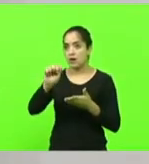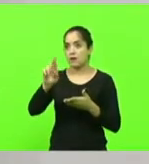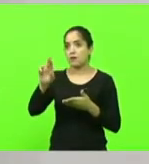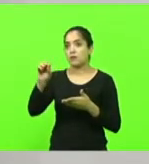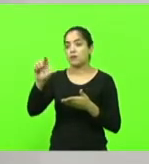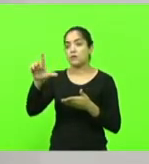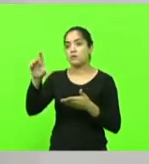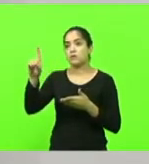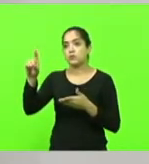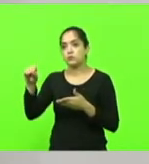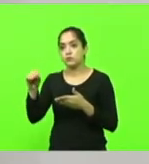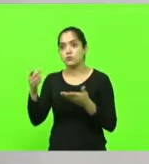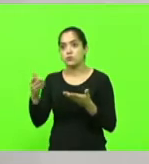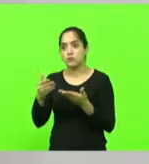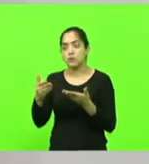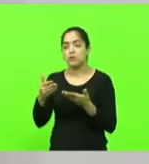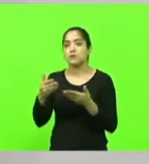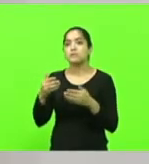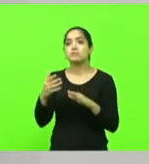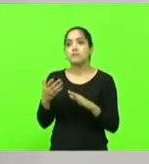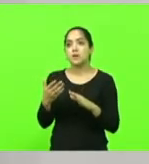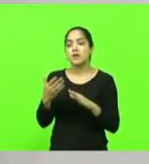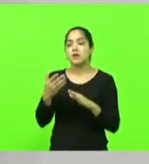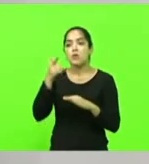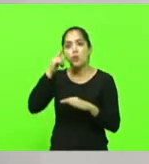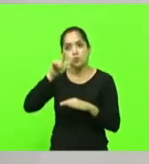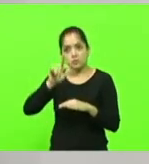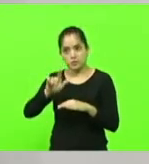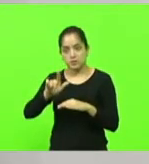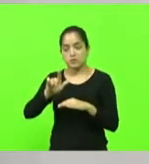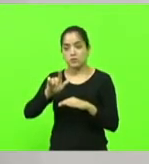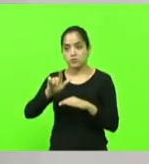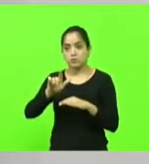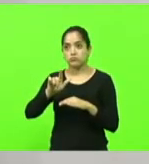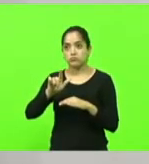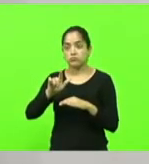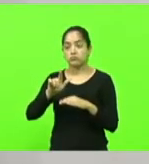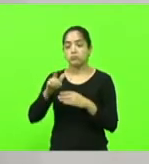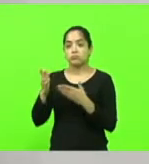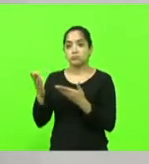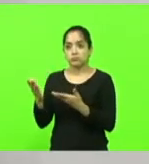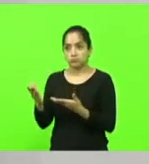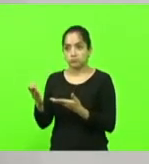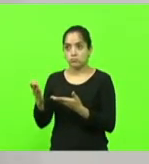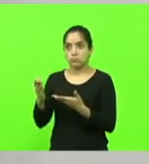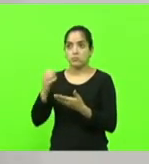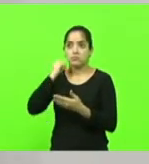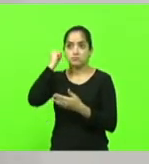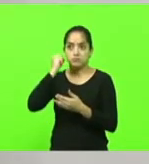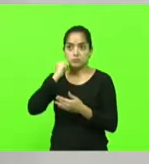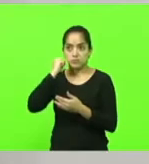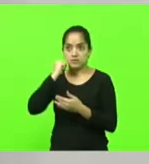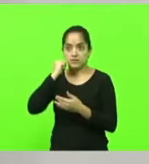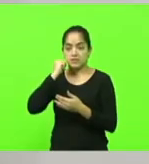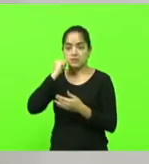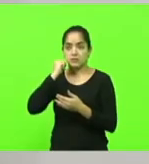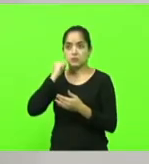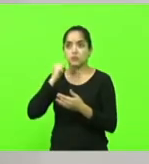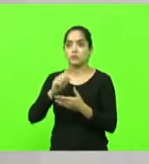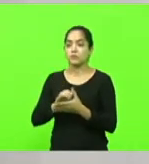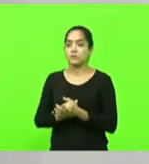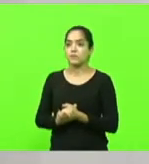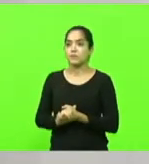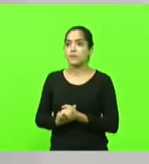A vaga governista, segunda, da Câmara Alta foi ocupada pelo senador biônico Lenoir